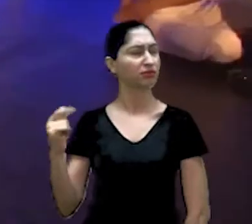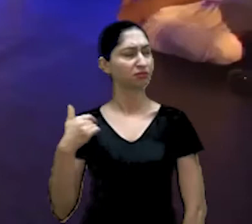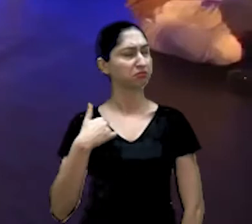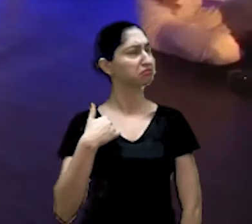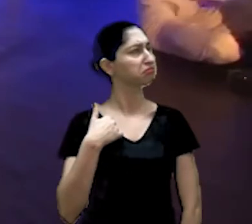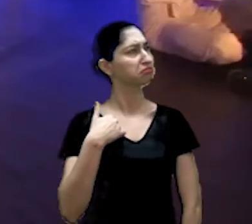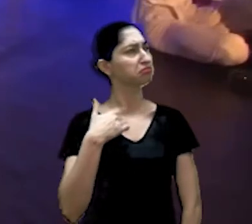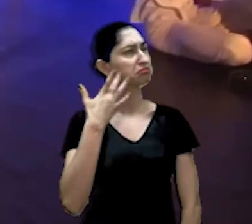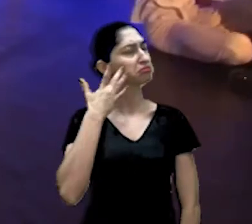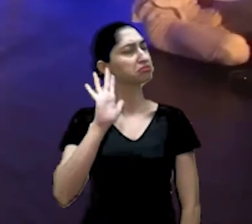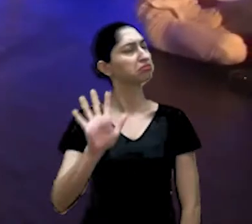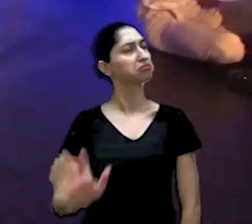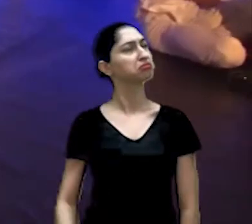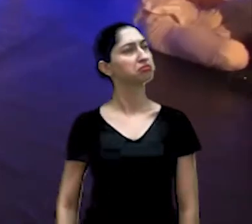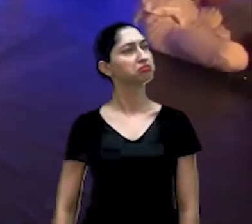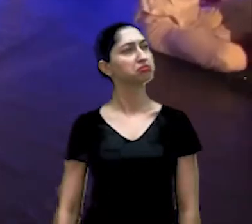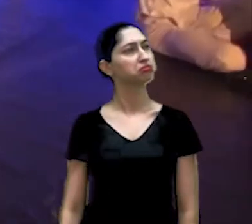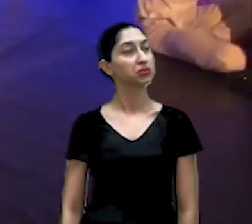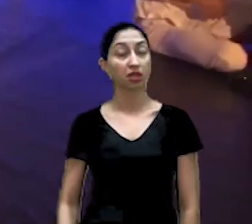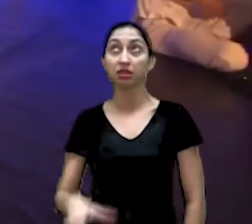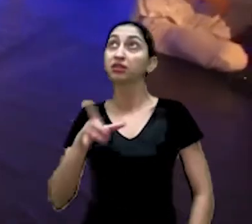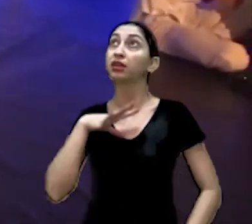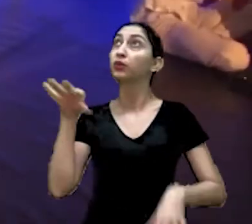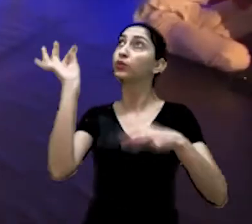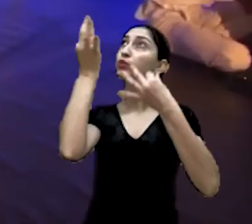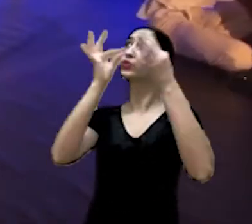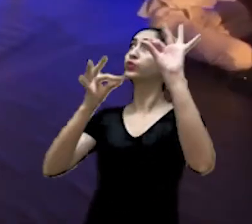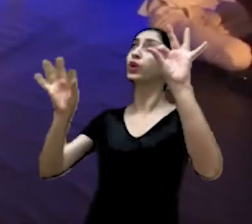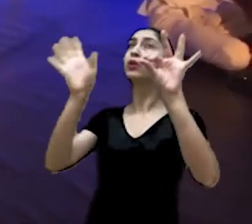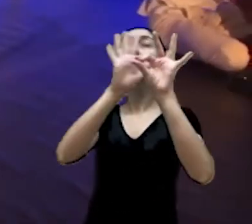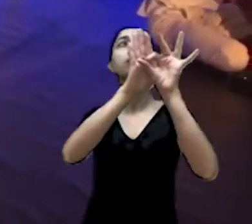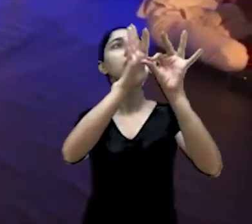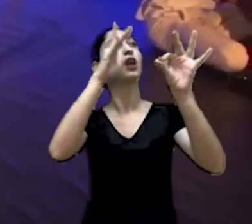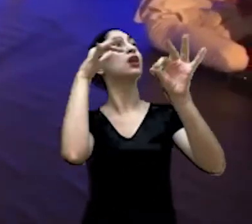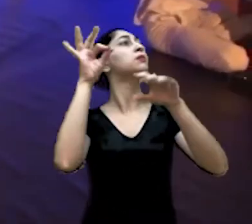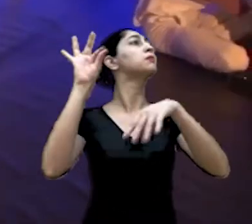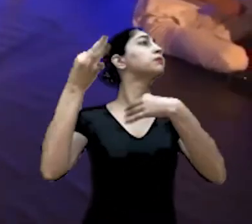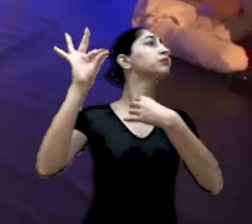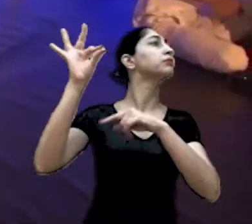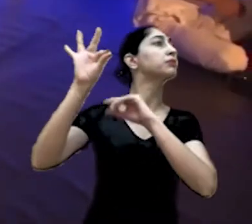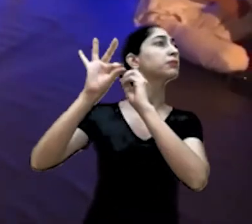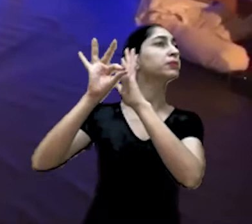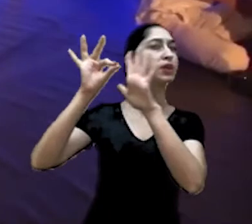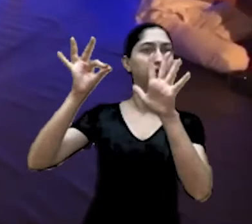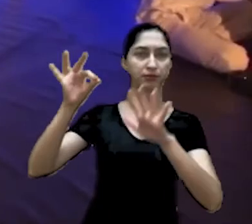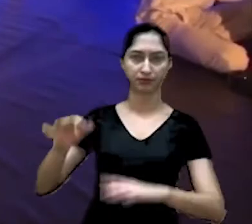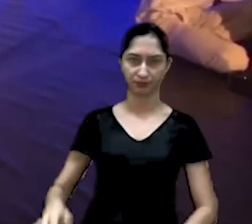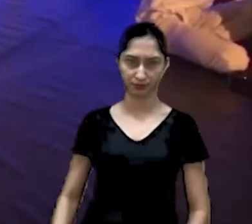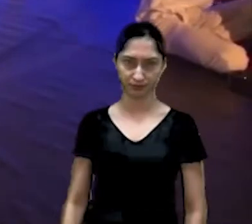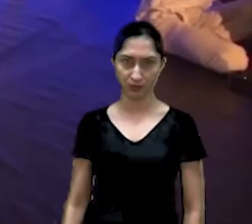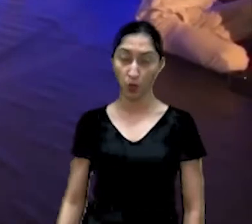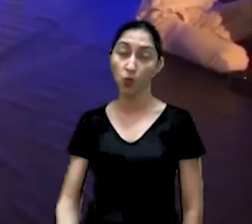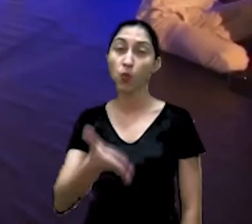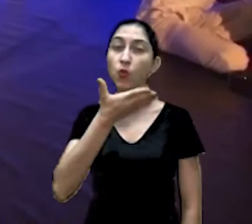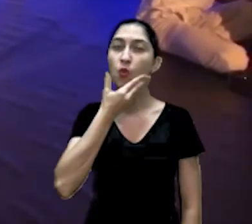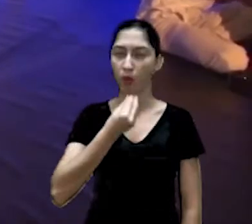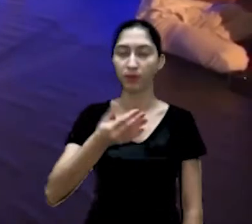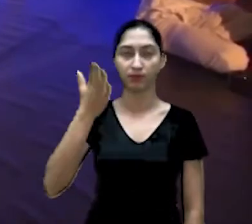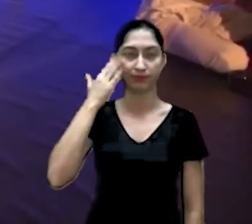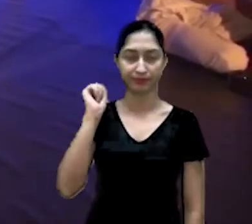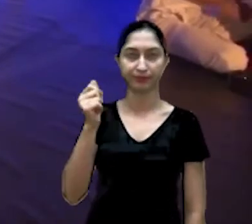senhor. É só um montão de vagalumes. Ele, sabendo que ela estava mentindo, então a